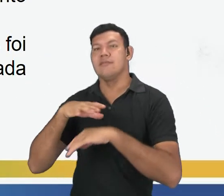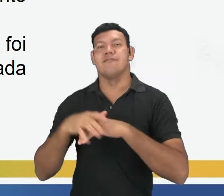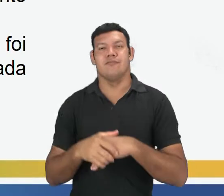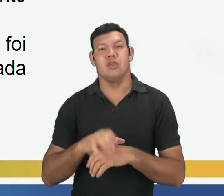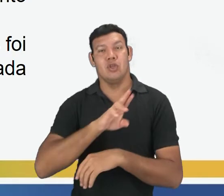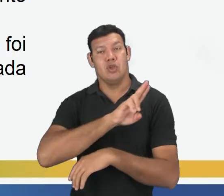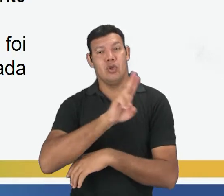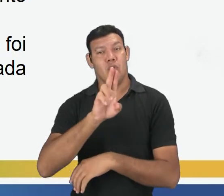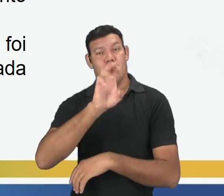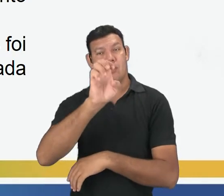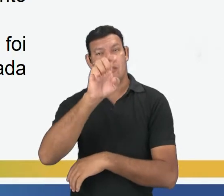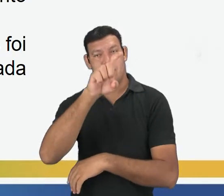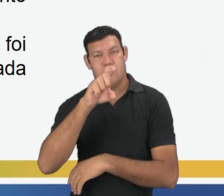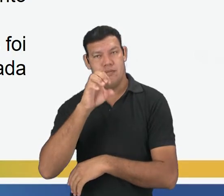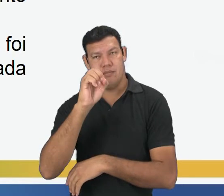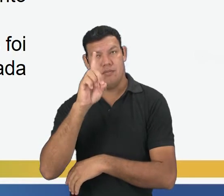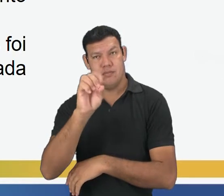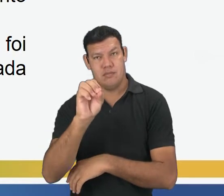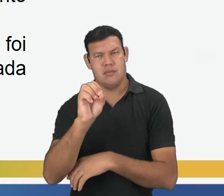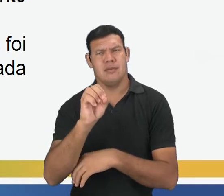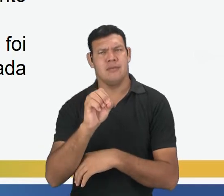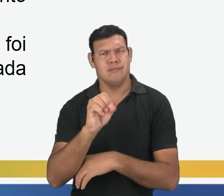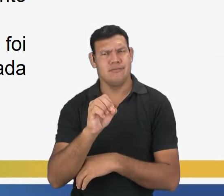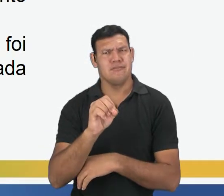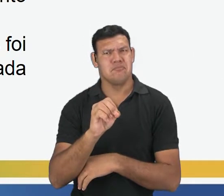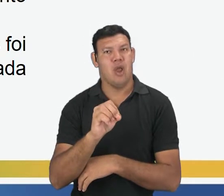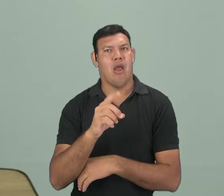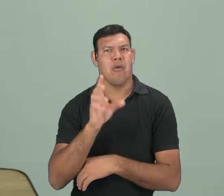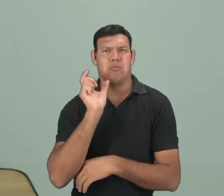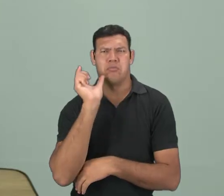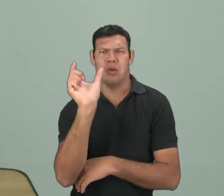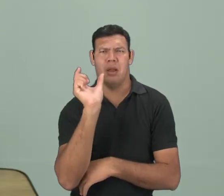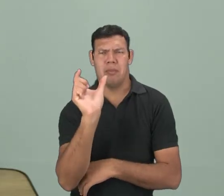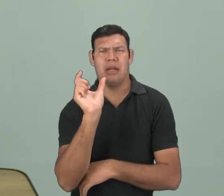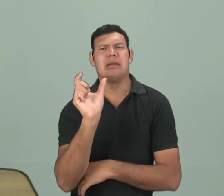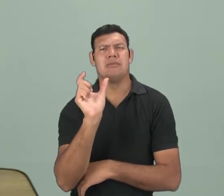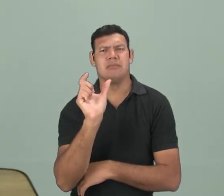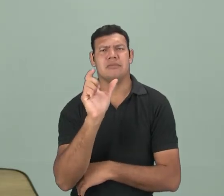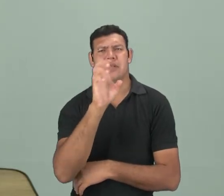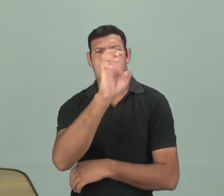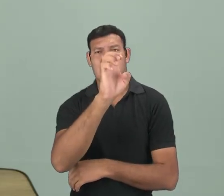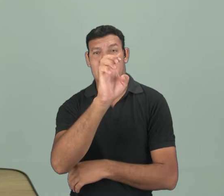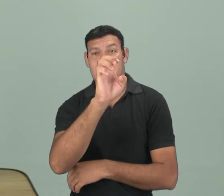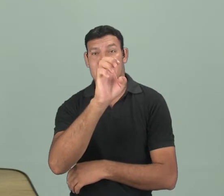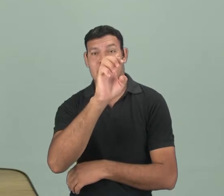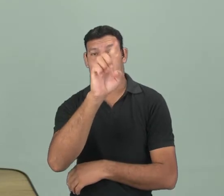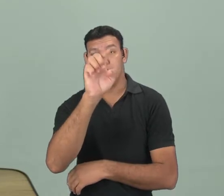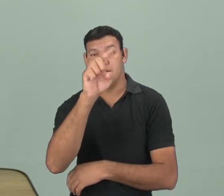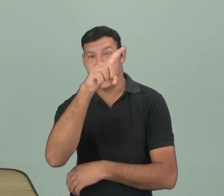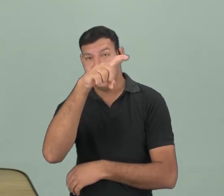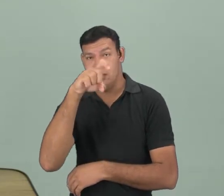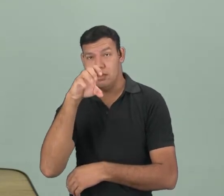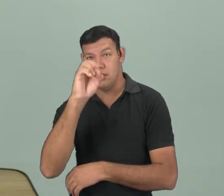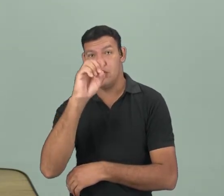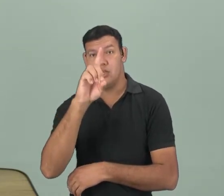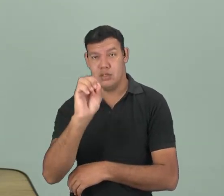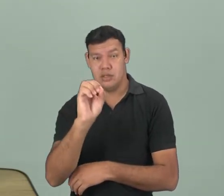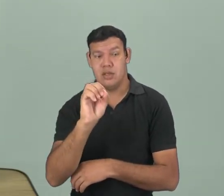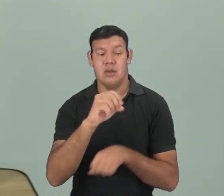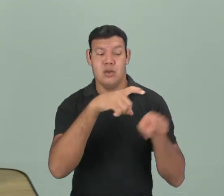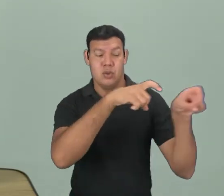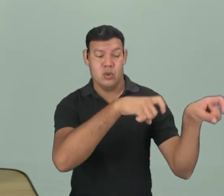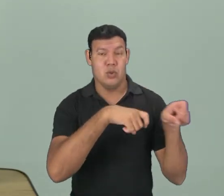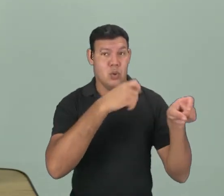êxodo rural. Olha só o nome desse processo aí. Quando uma pessoa sai do campo para a cidade, né,